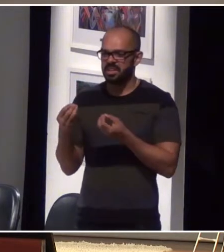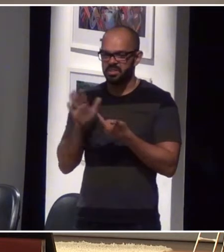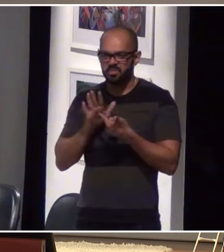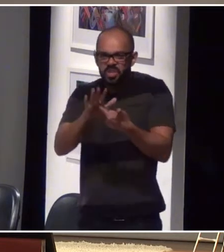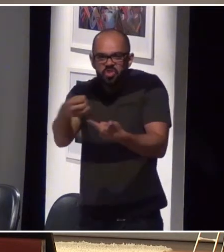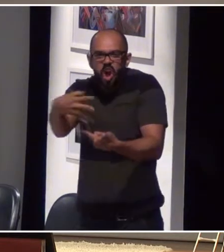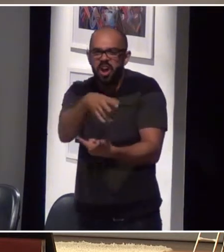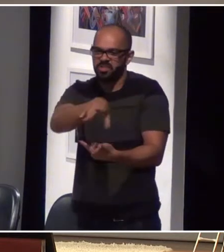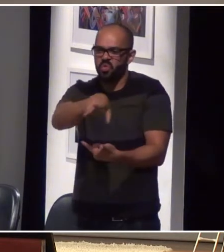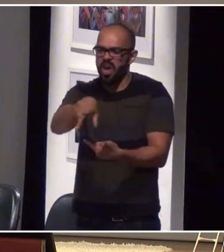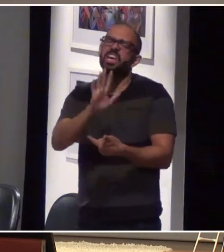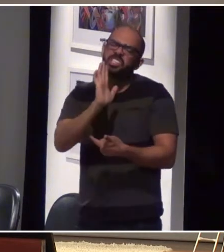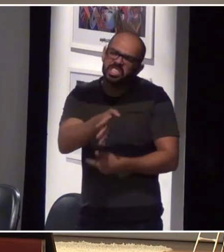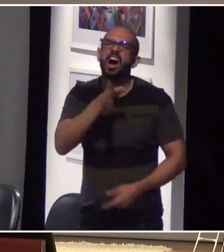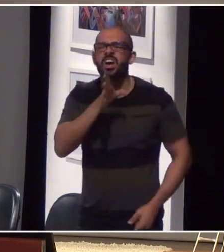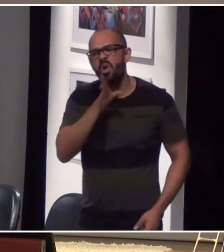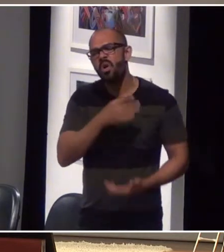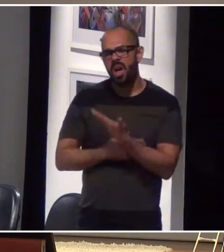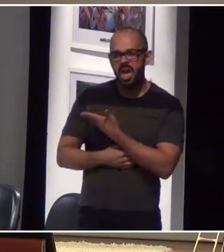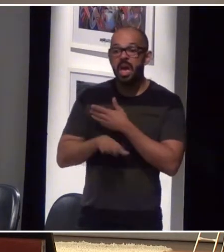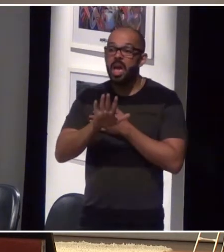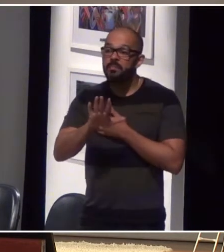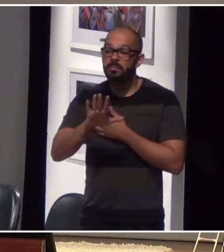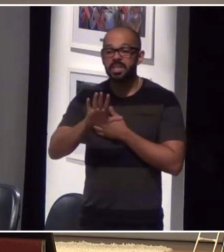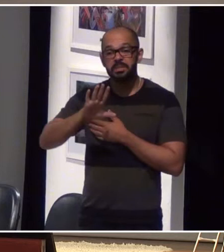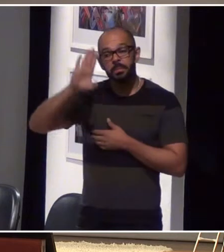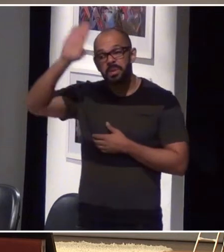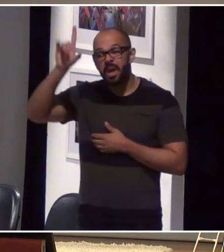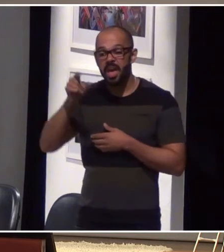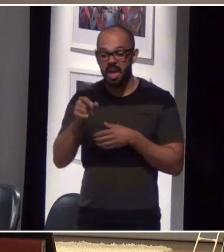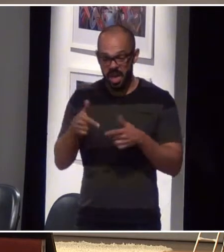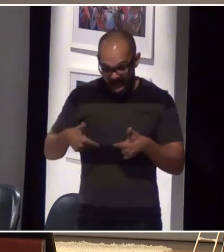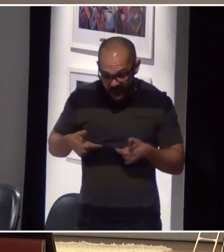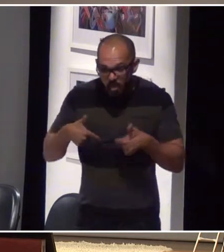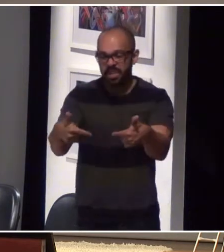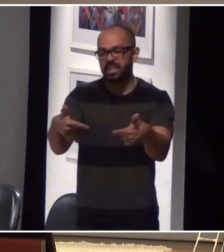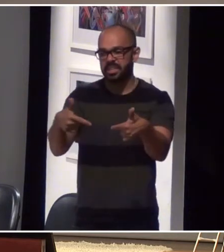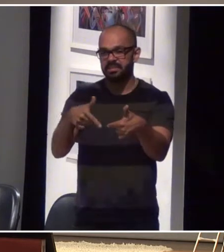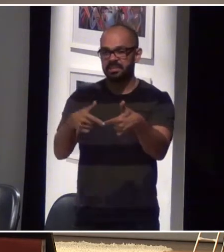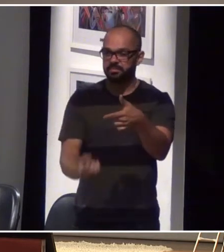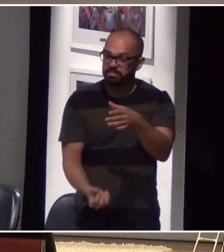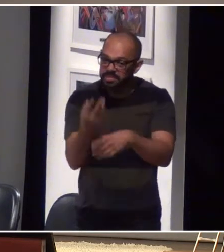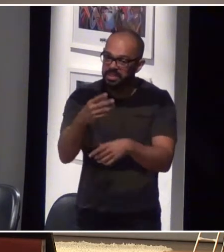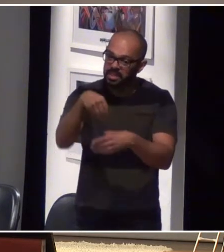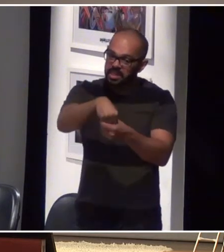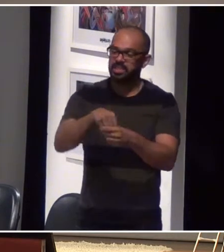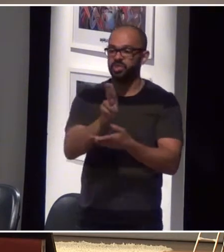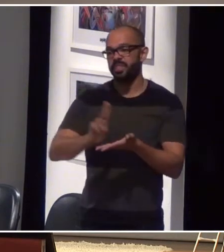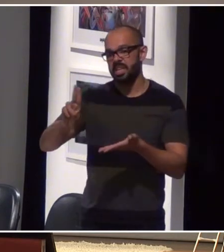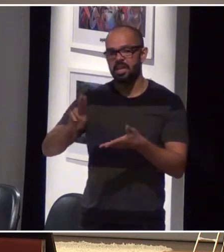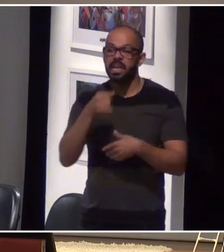trazendo novidades, porque tudo isso a gente já sabe. A questão é operacionalizar isso nas universidades. Em relação,